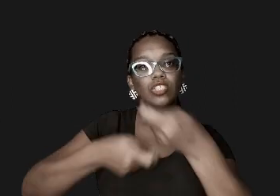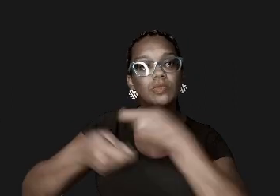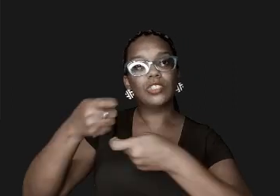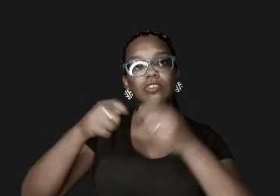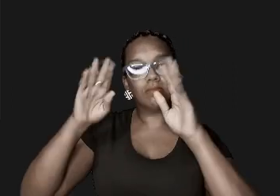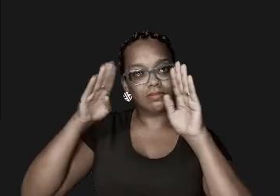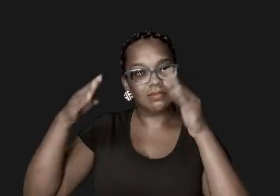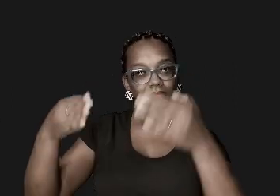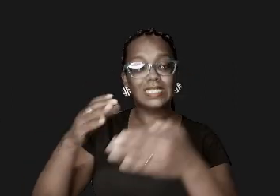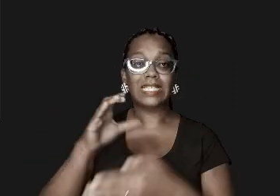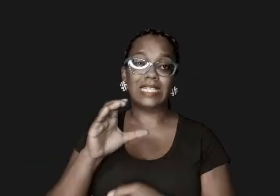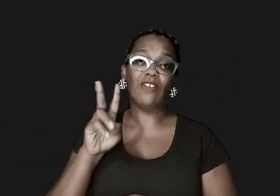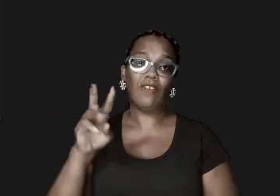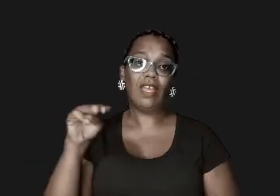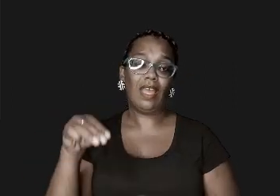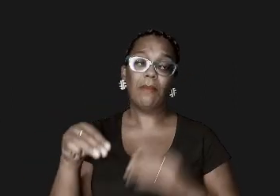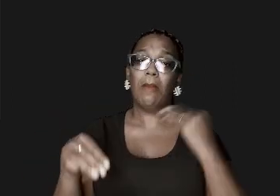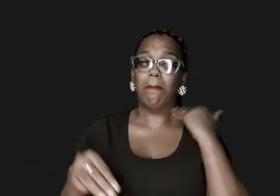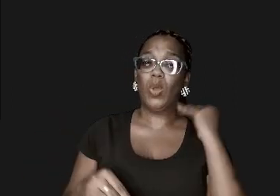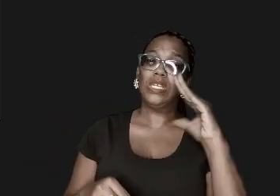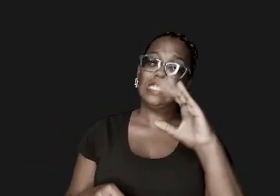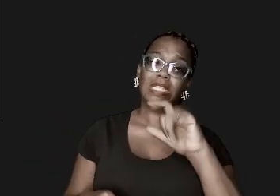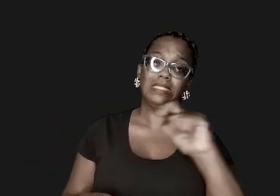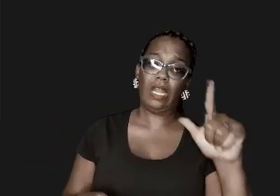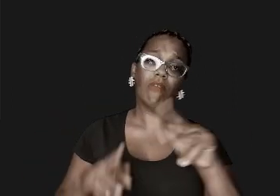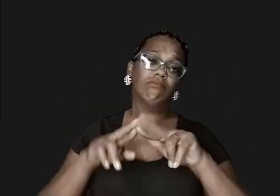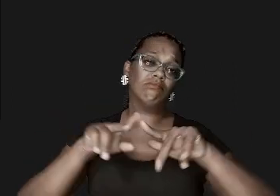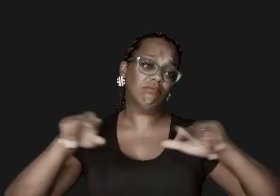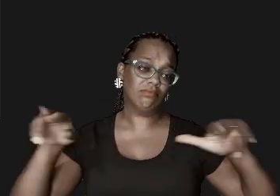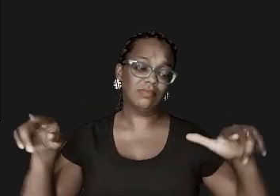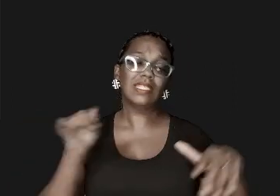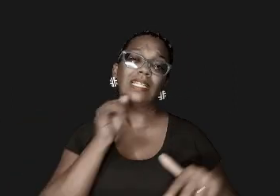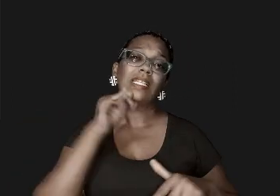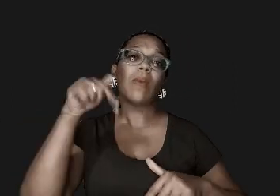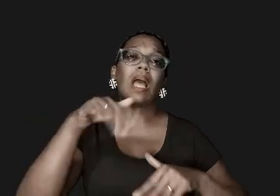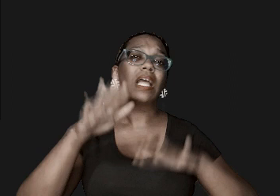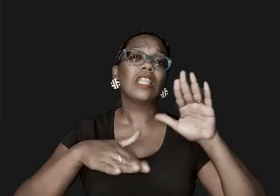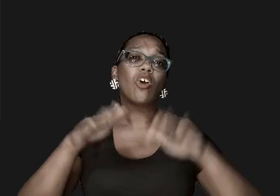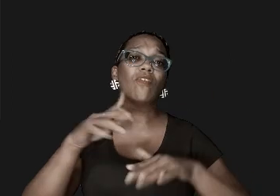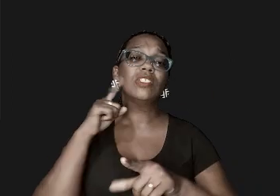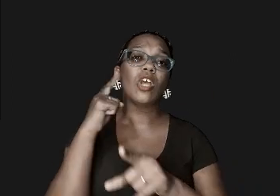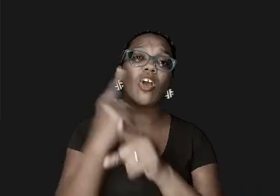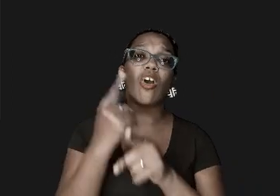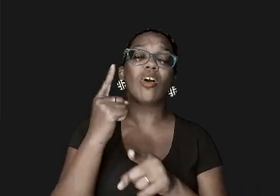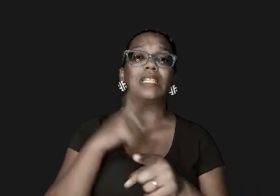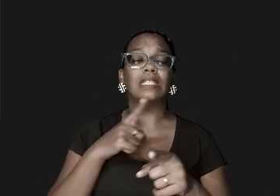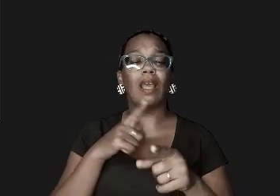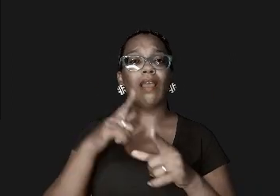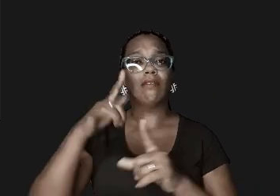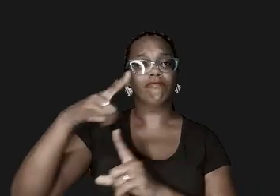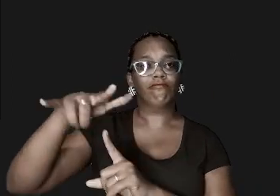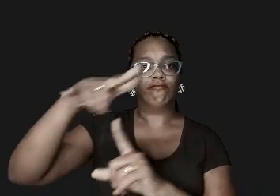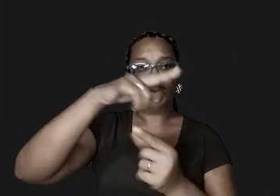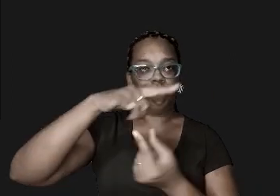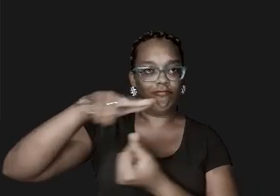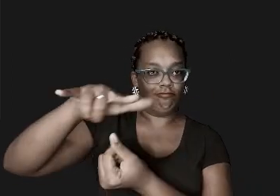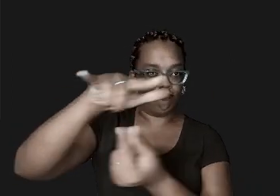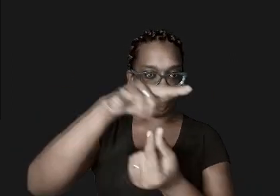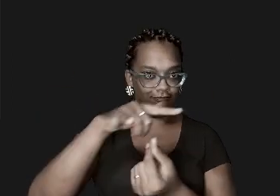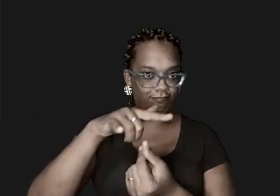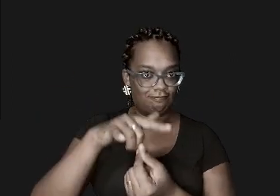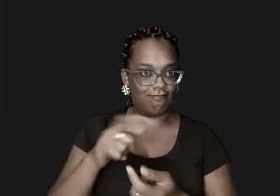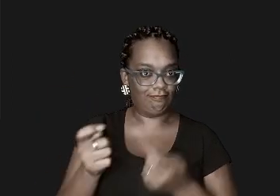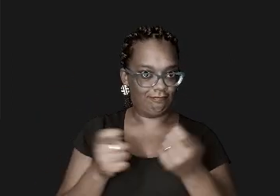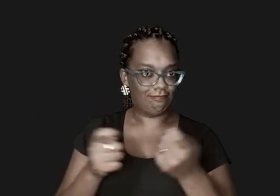a partir da complementação do entendimento feito por um órgão administrativo especializado Banco Central entre Outros